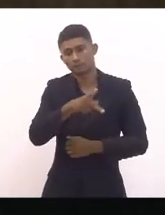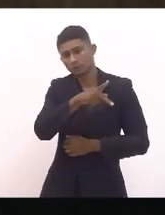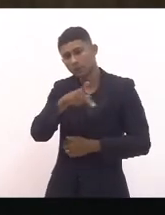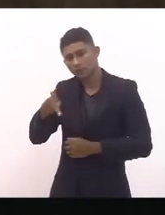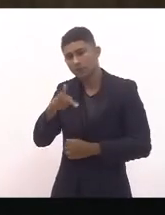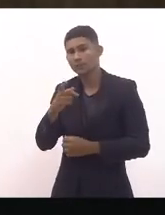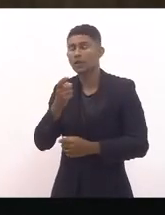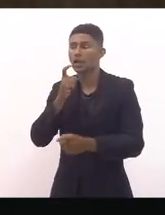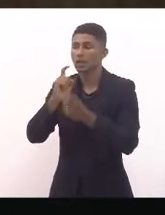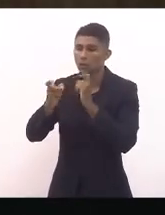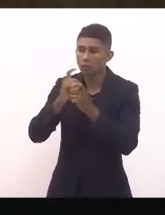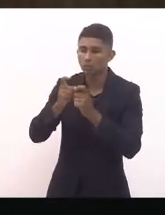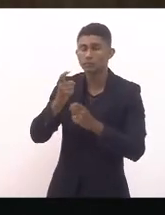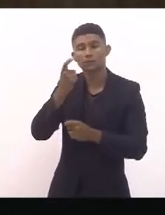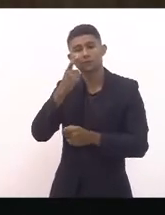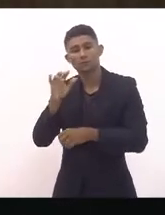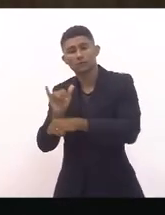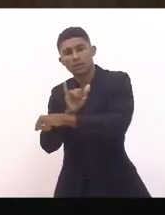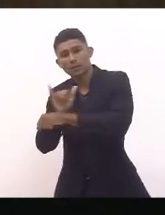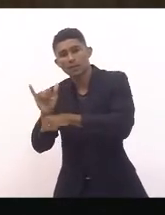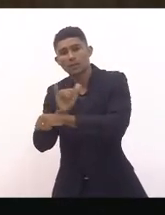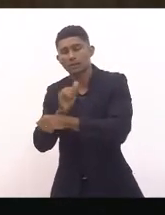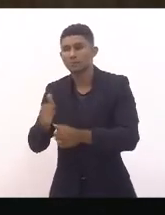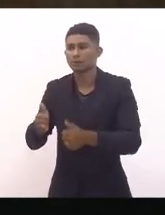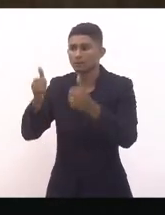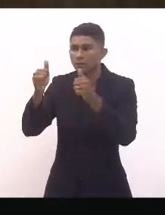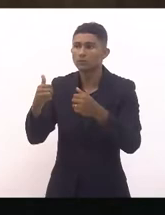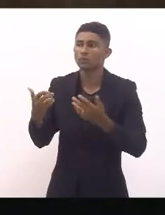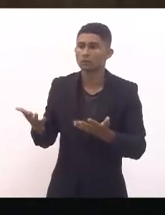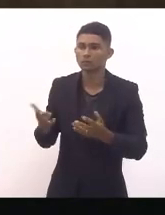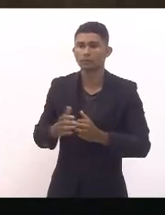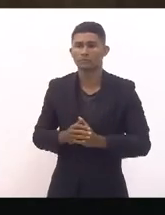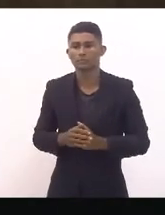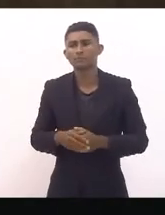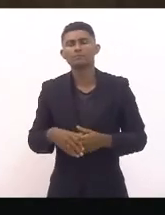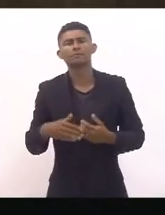qual a melhor estratégia legislativa. Então,